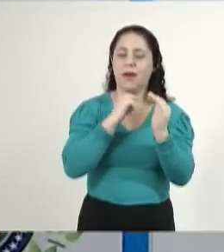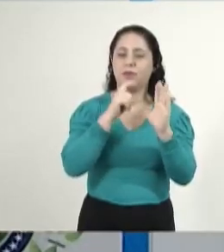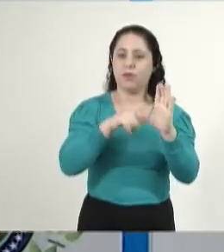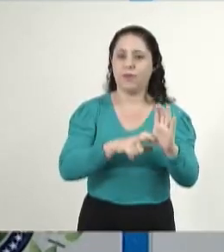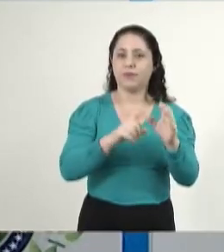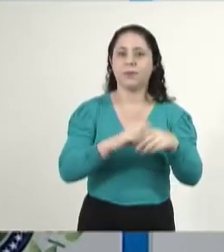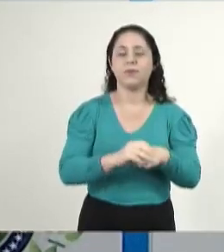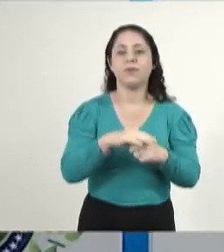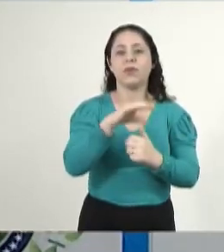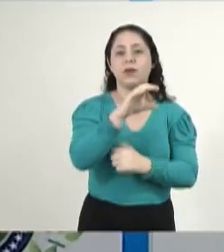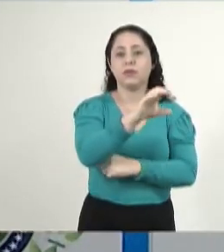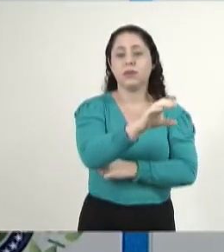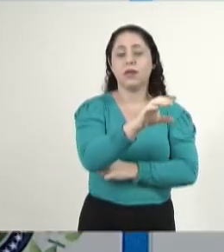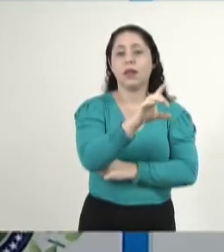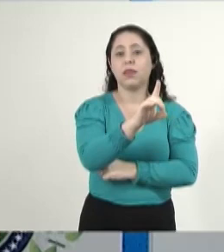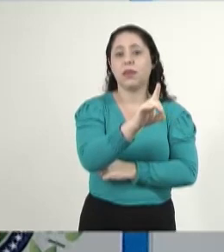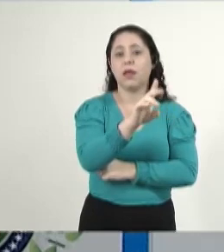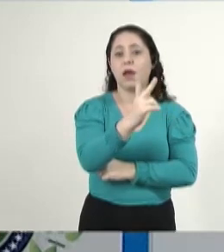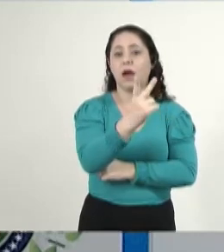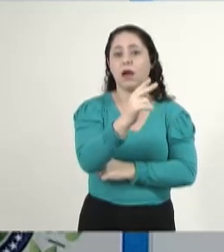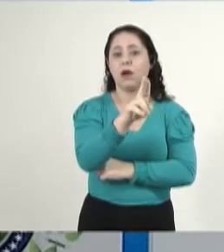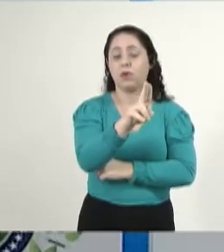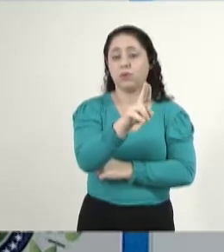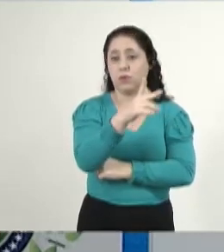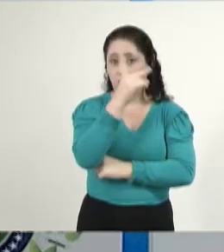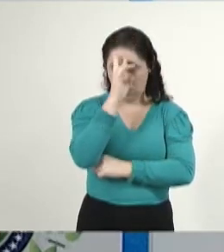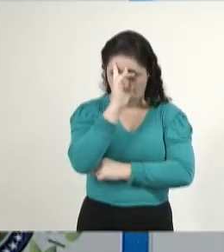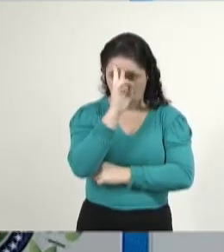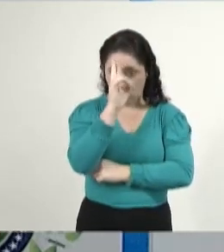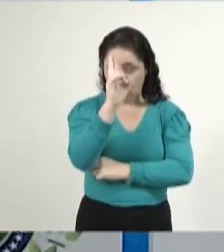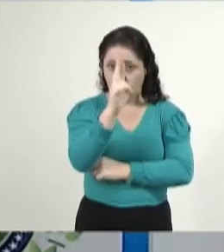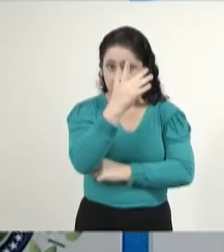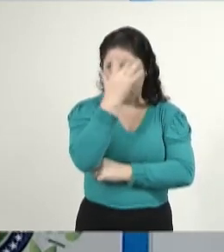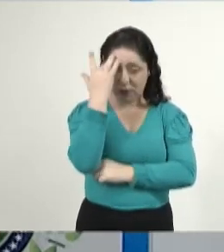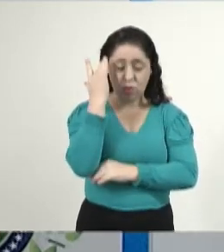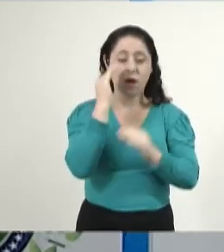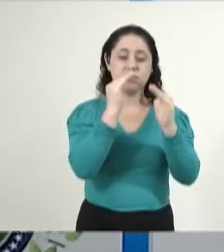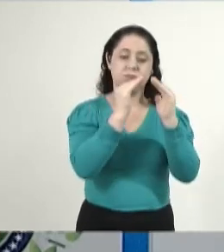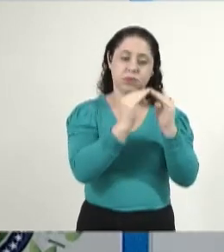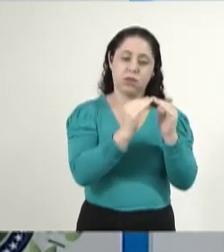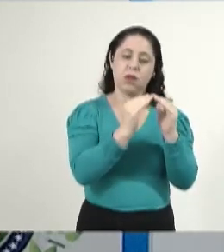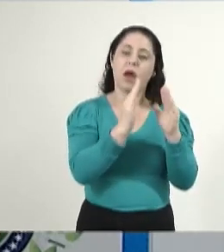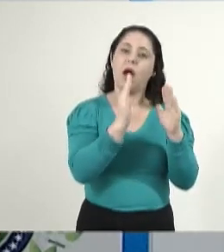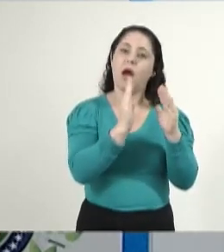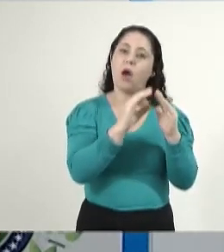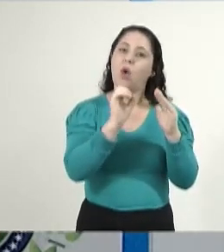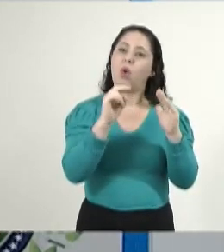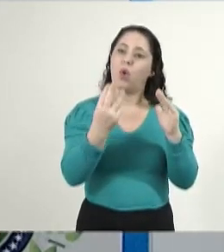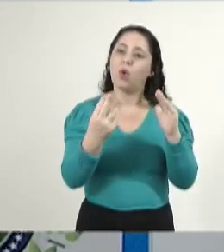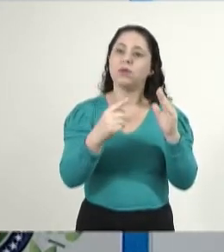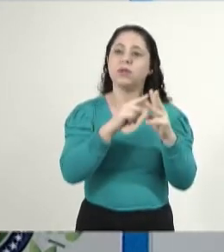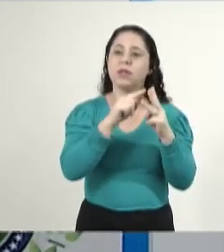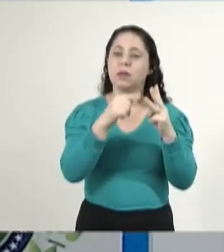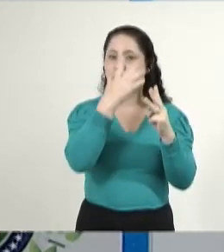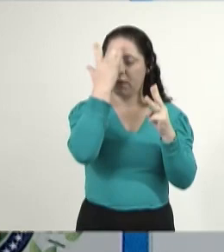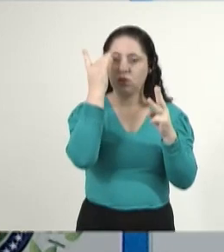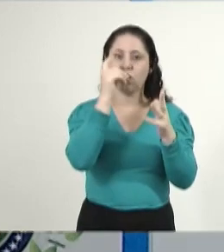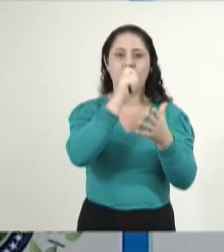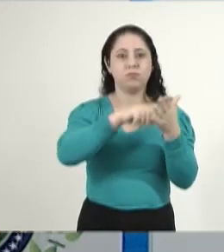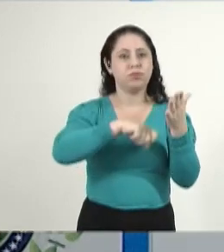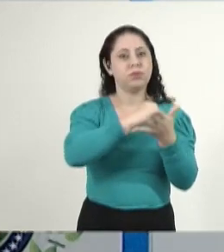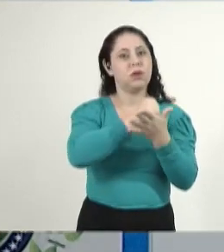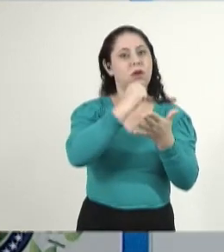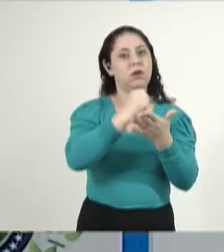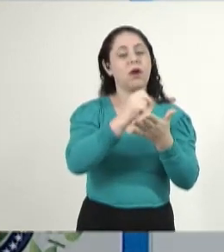do CADHU, o titular do contrato que esteja morando na residência ou um terceiro também, mas que com contrato